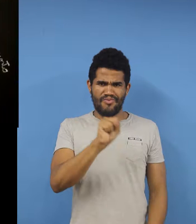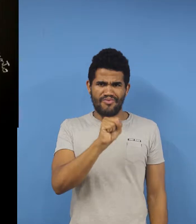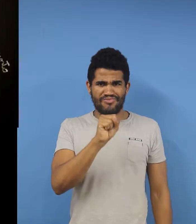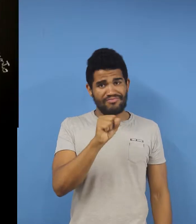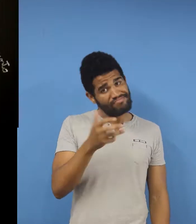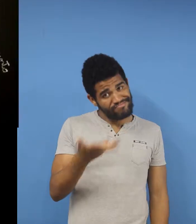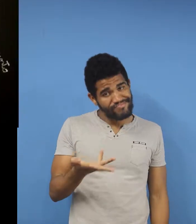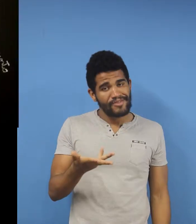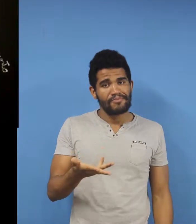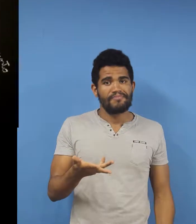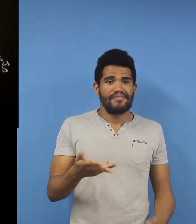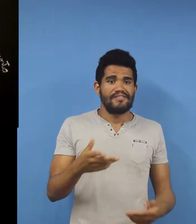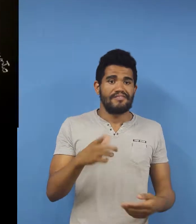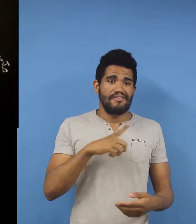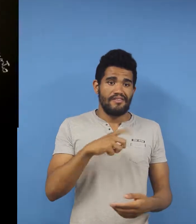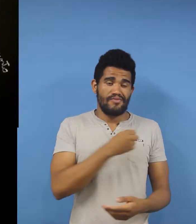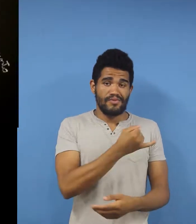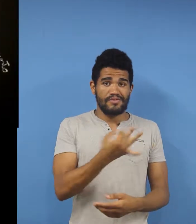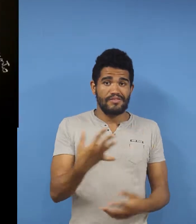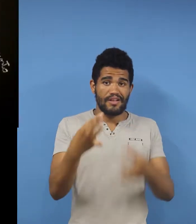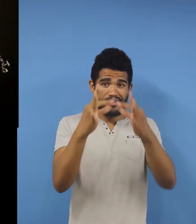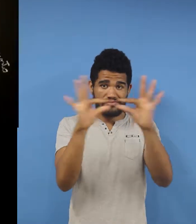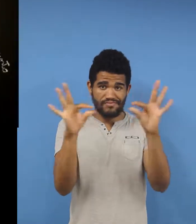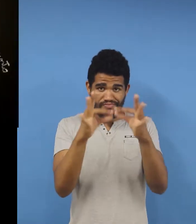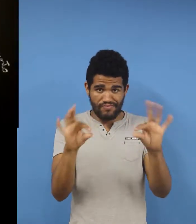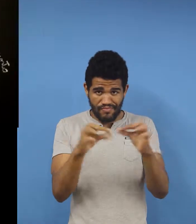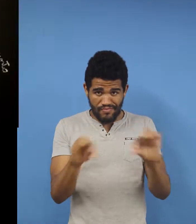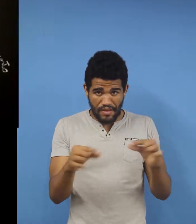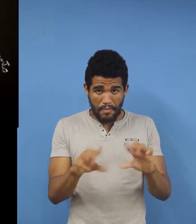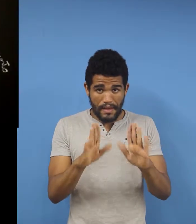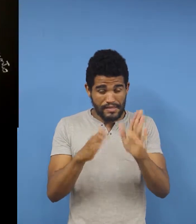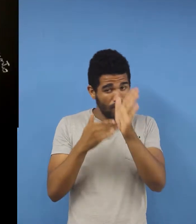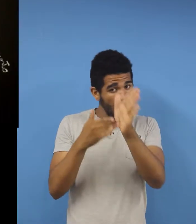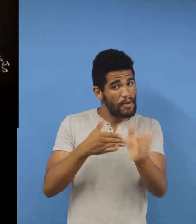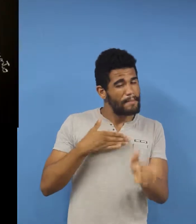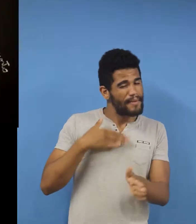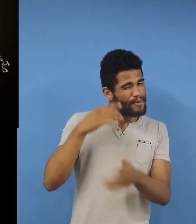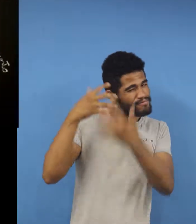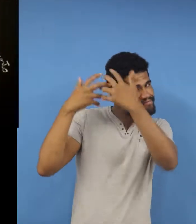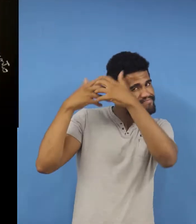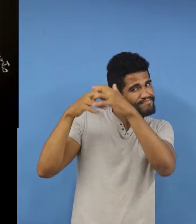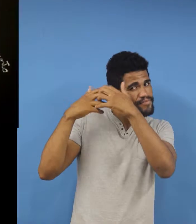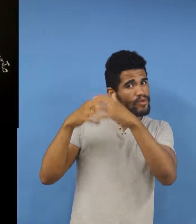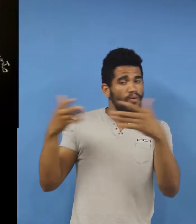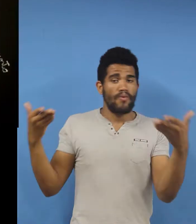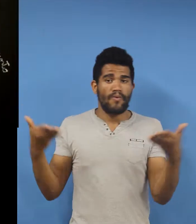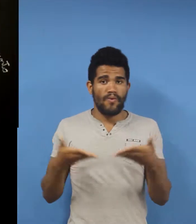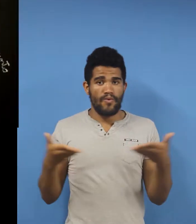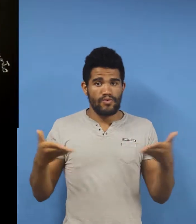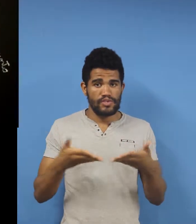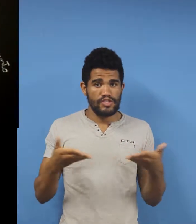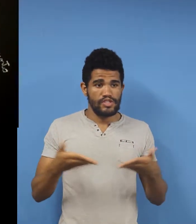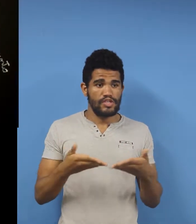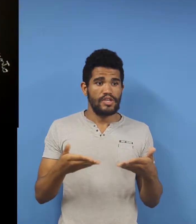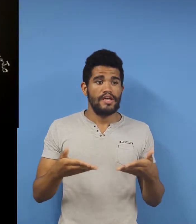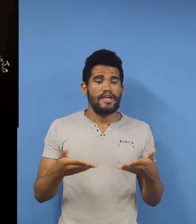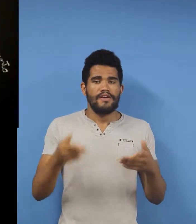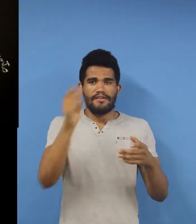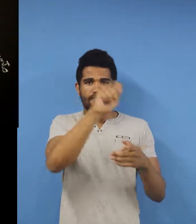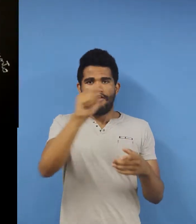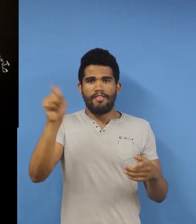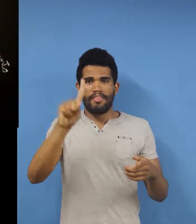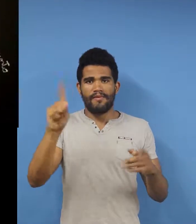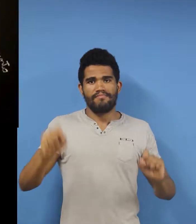argumentação boa em menos de 8 linhas. Então acabou dando 9 linhas, mas eu quero que vocês acompanhem o meu raciocínio, ok?